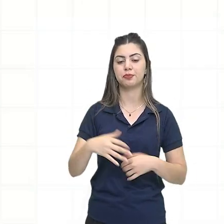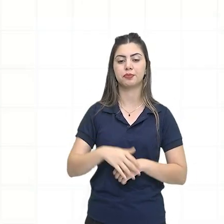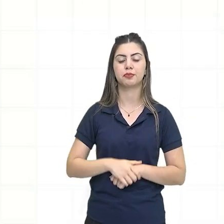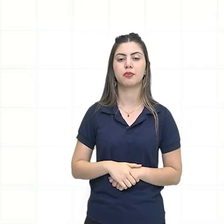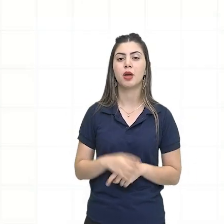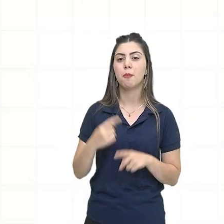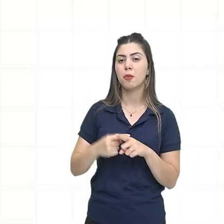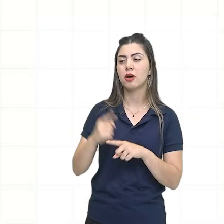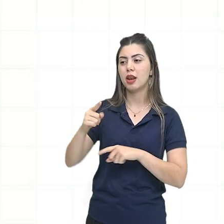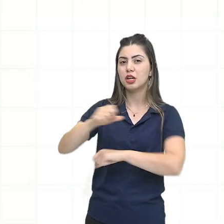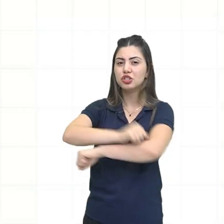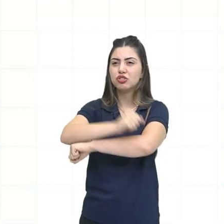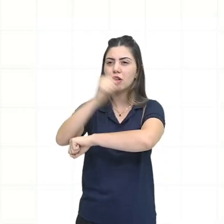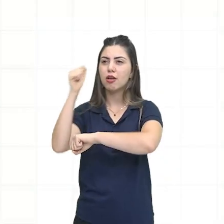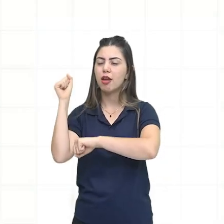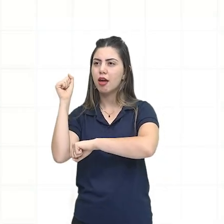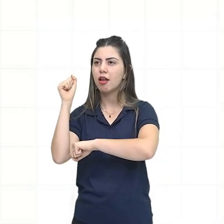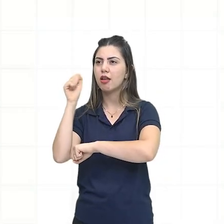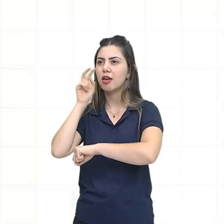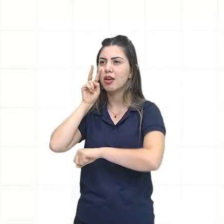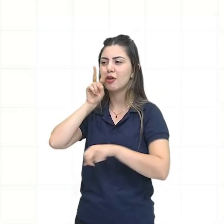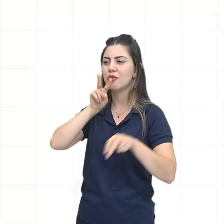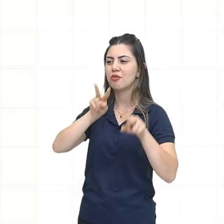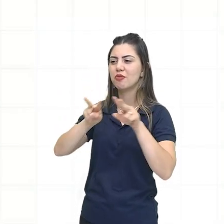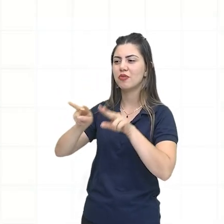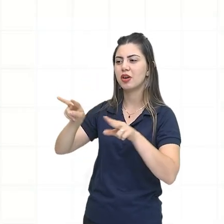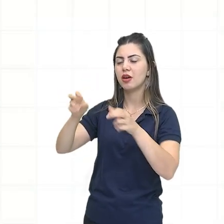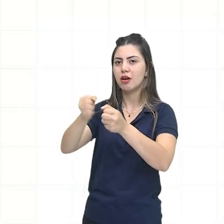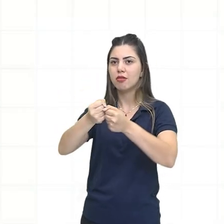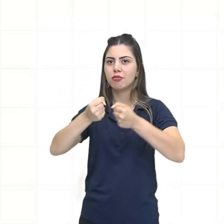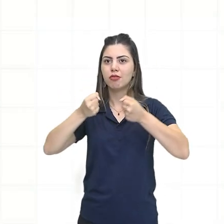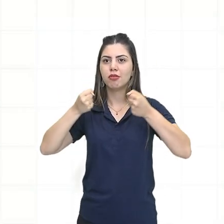realidades que confrontam você,